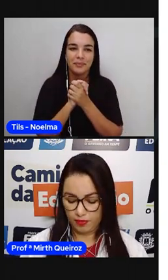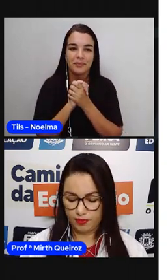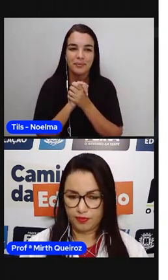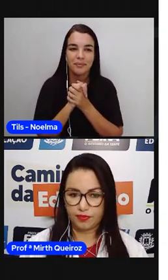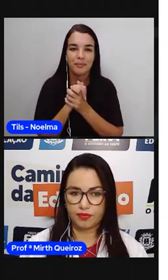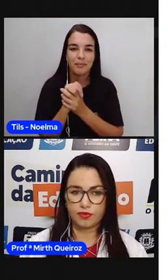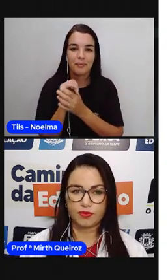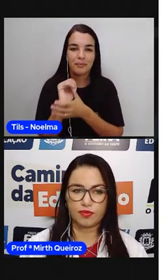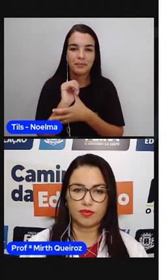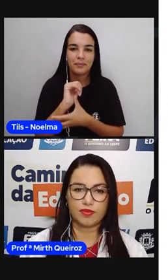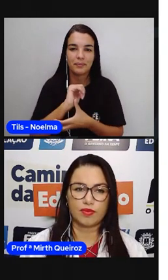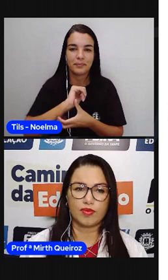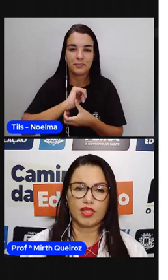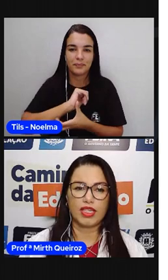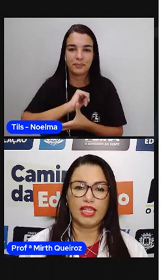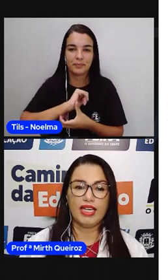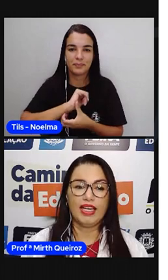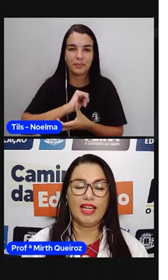certo?